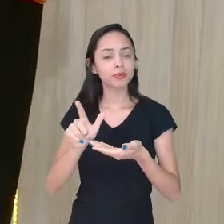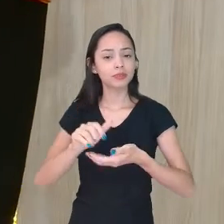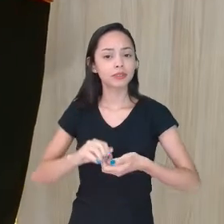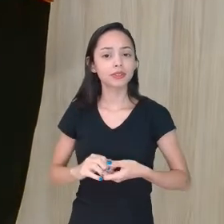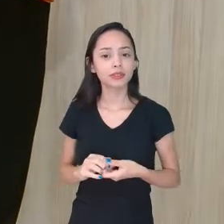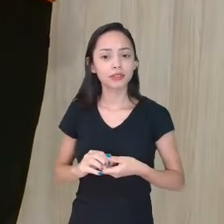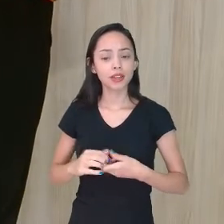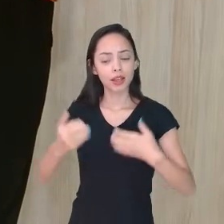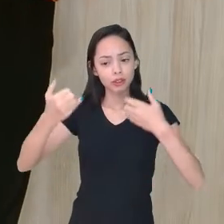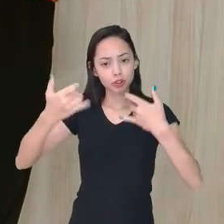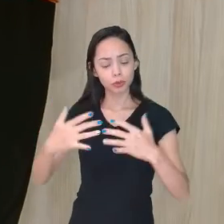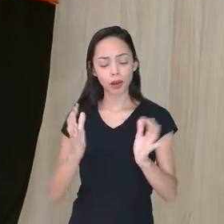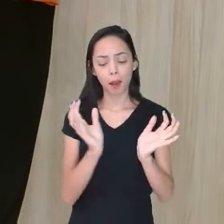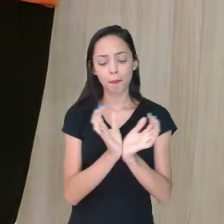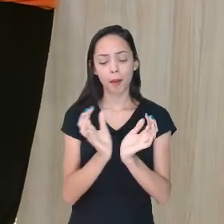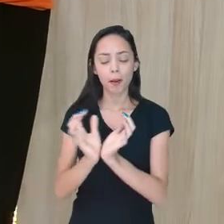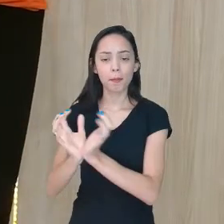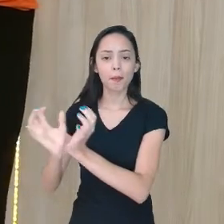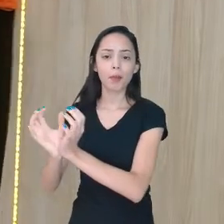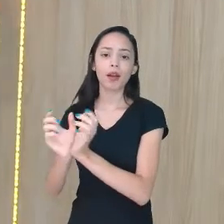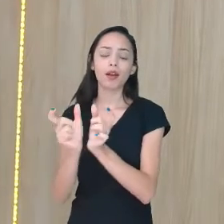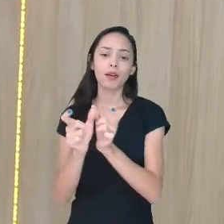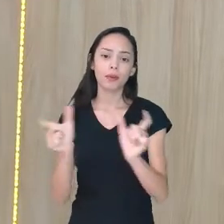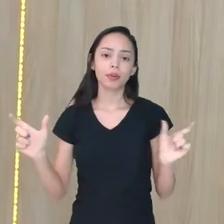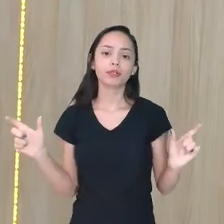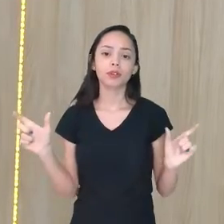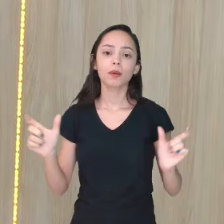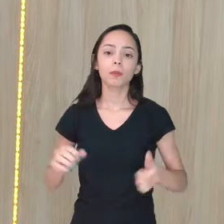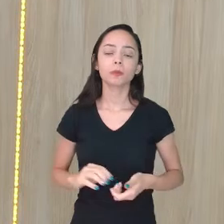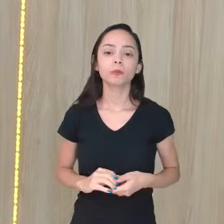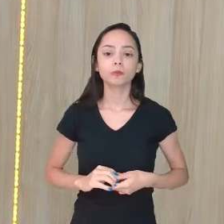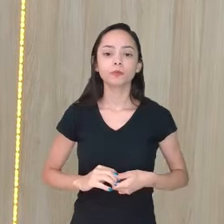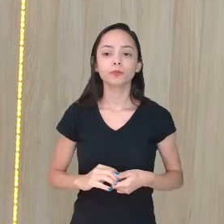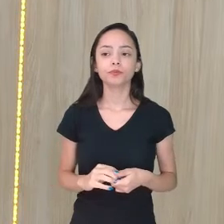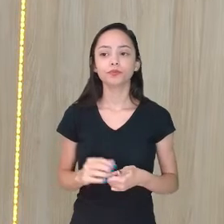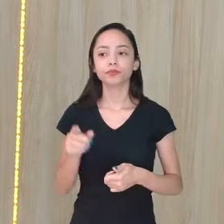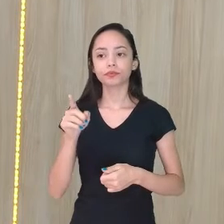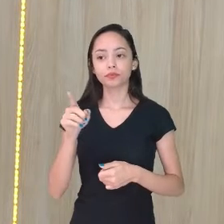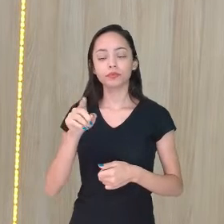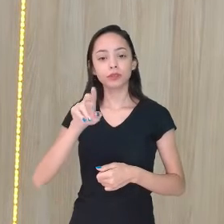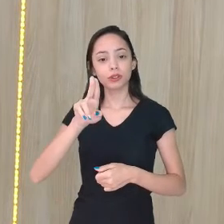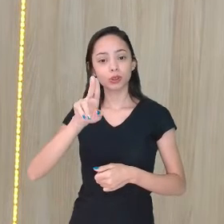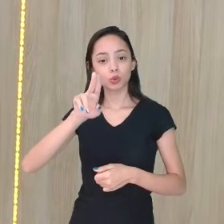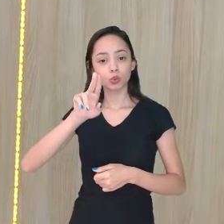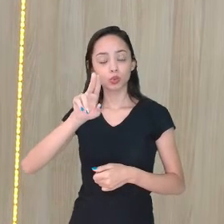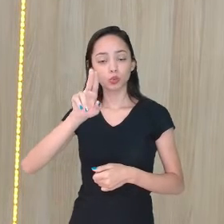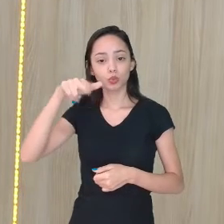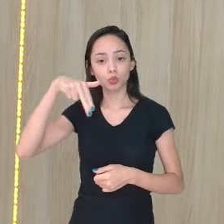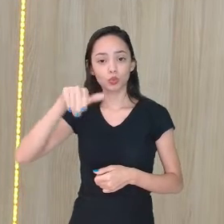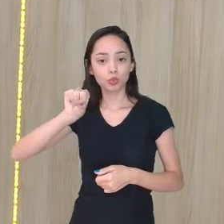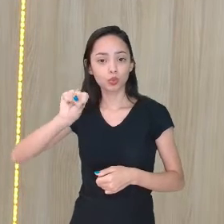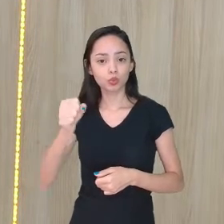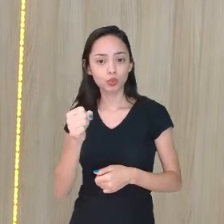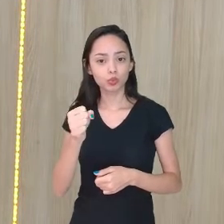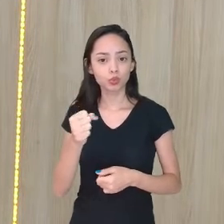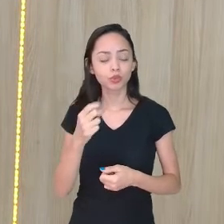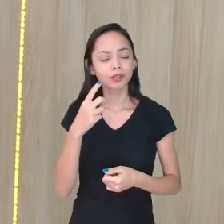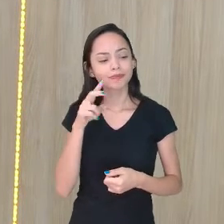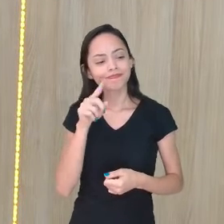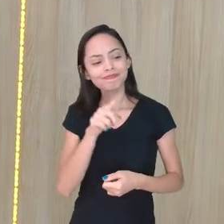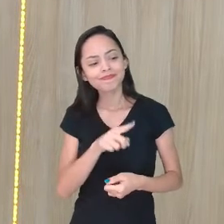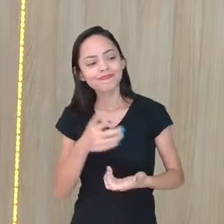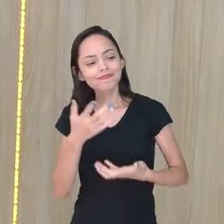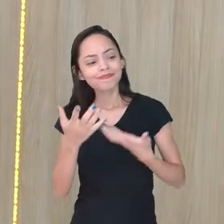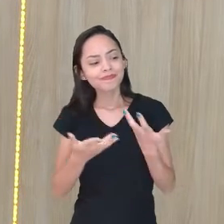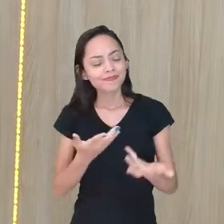diversas classes gramaticais, tá? Ó, uns constroem, esse uns aqui é indefinido. Eu não sei quais são os condutores,